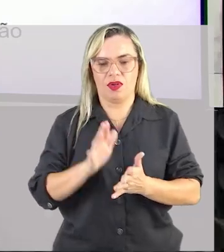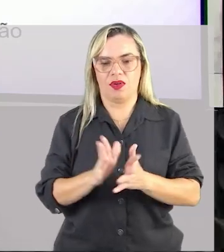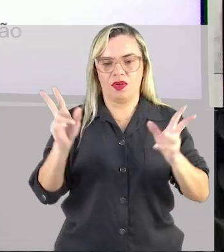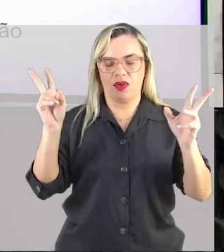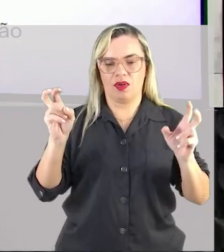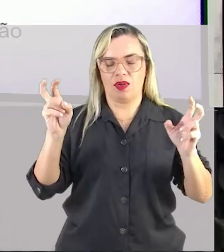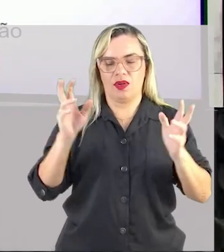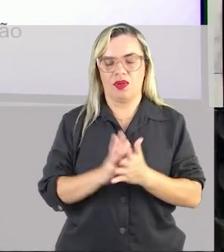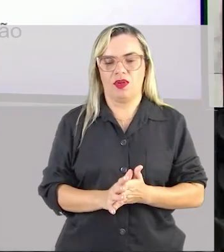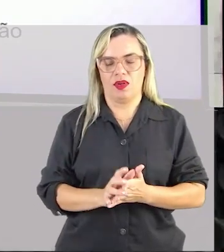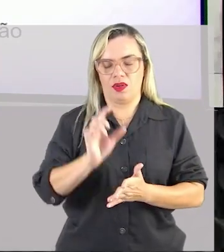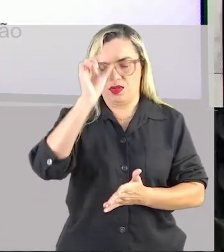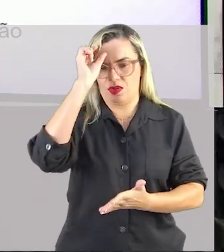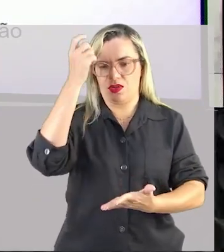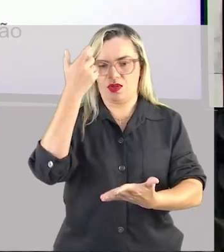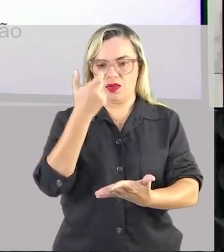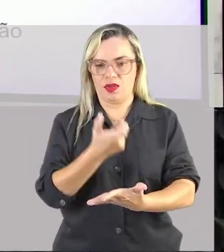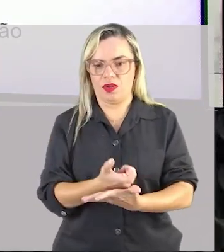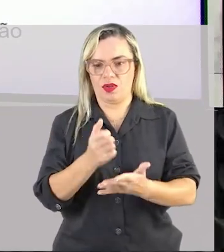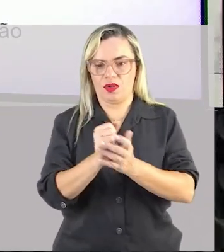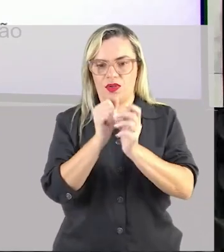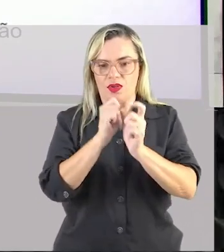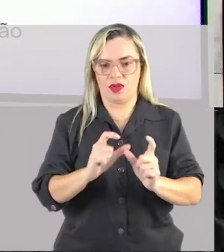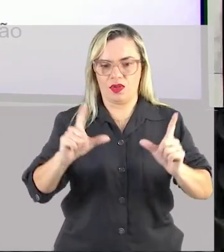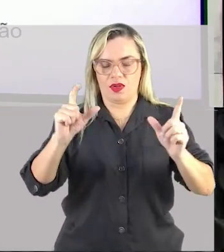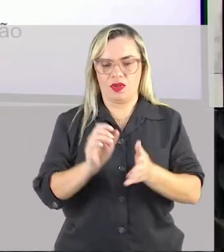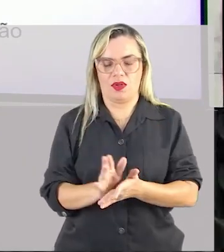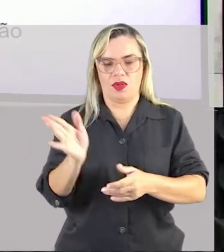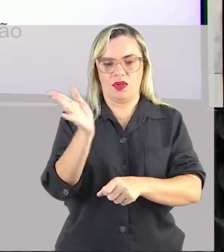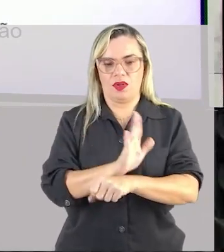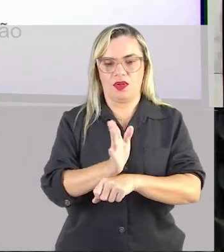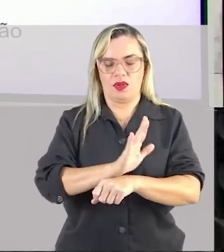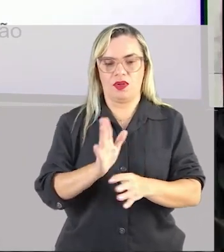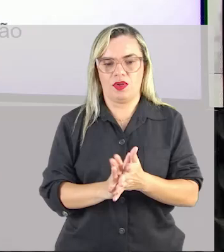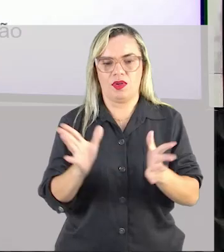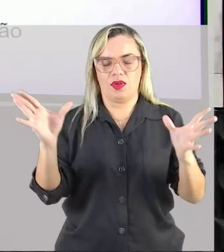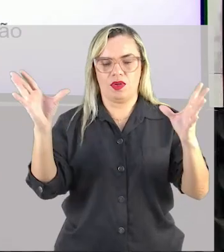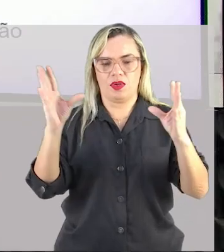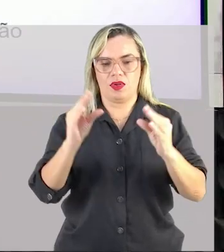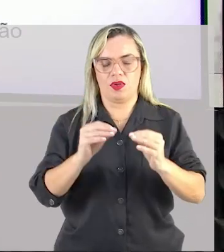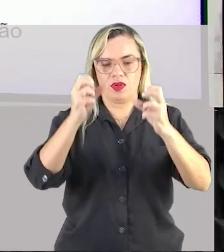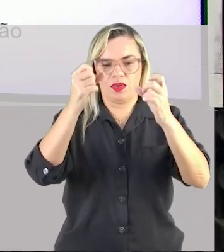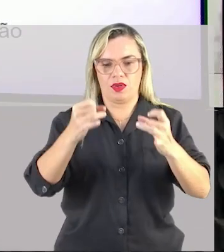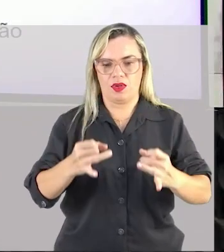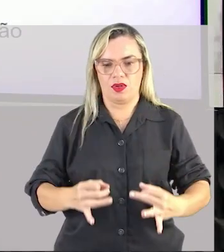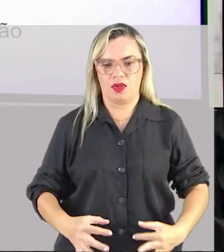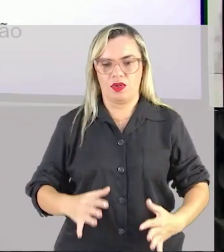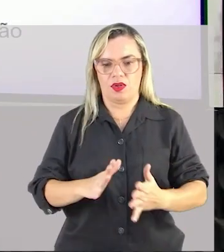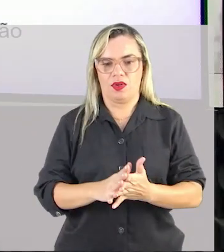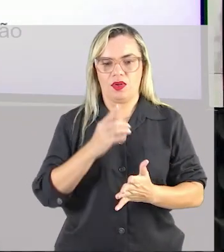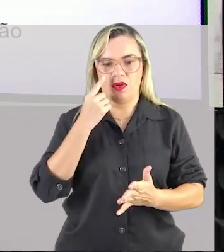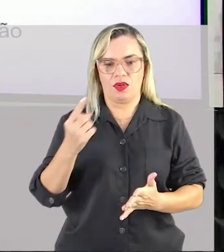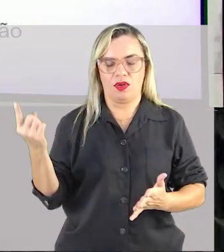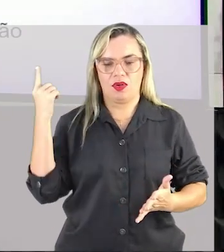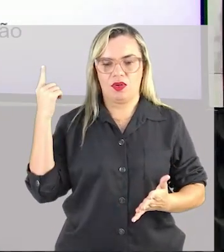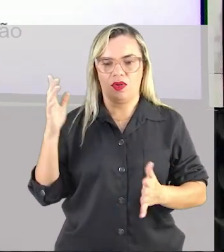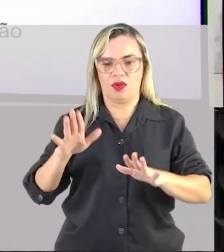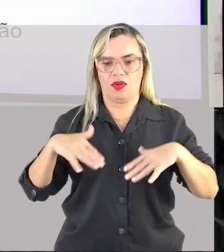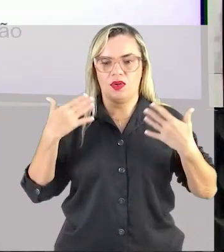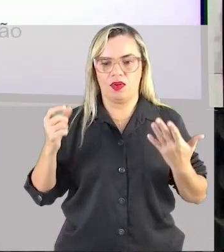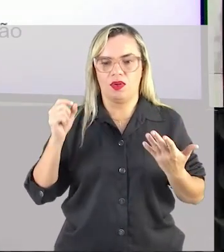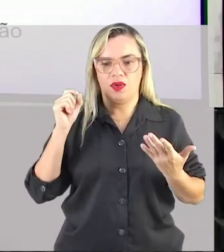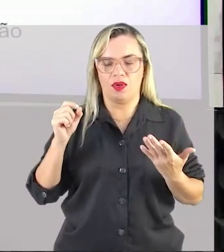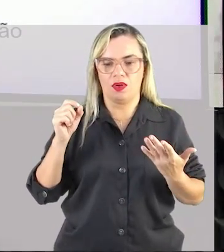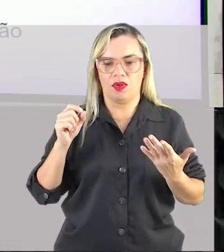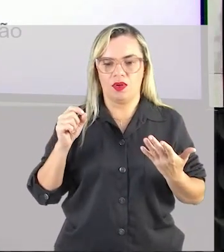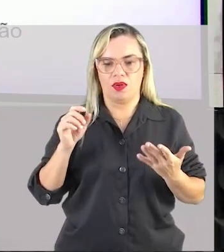cartaz do filme com a sinopse. Constata-se que há um olhar diferente, constata-se que o olhar diferente